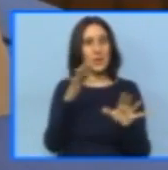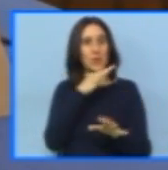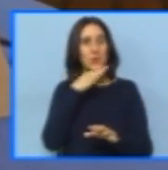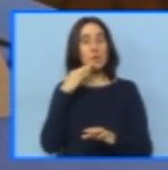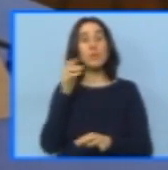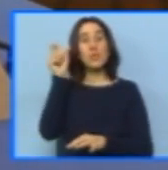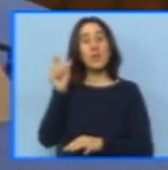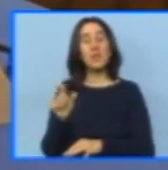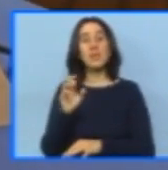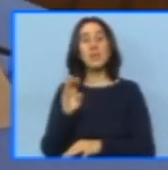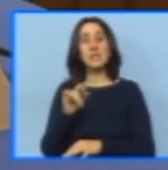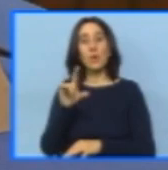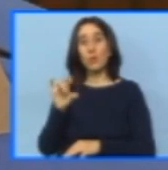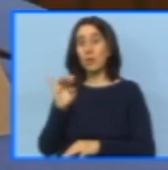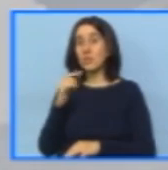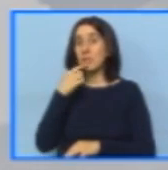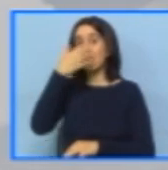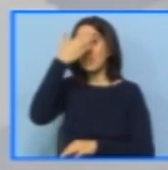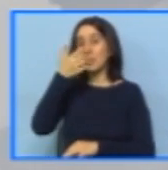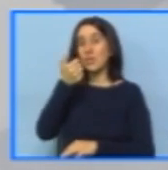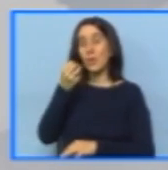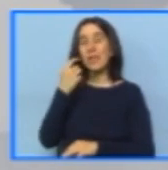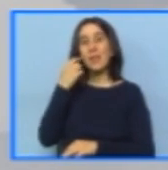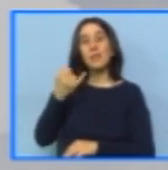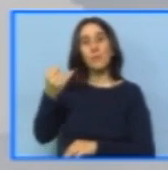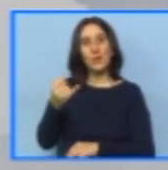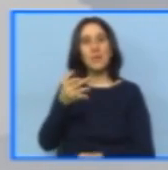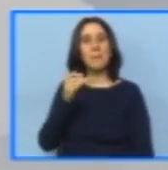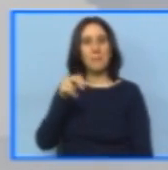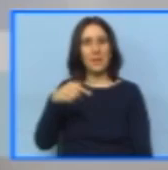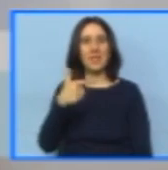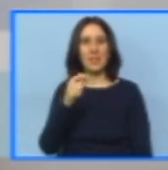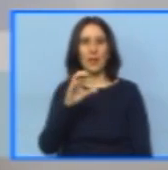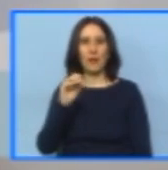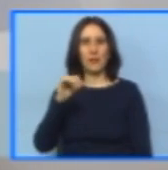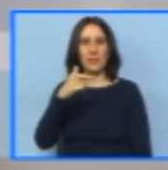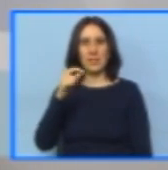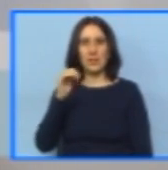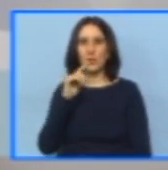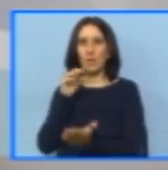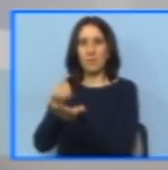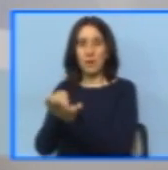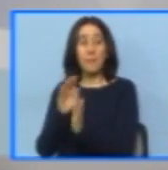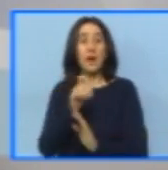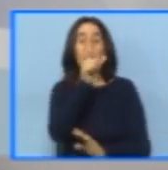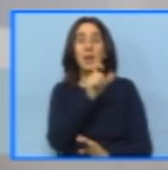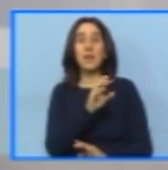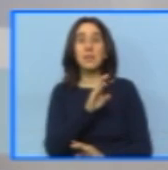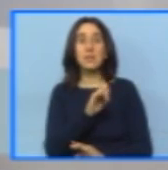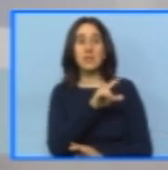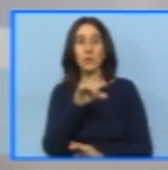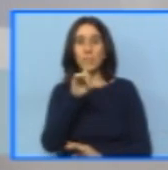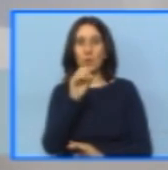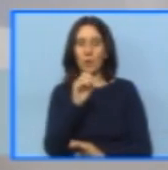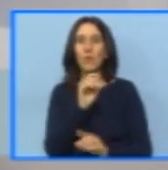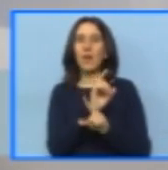depois, que foi o Pentecostes, não é? 50 dias, daí o nome Pentecostes. São João põe logo no dia da ressurreição. Jesus soprou sobre eles,